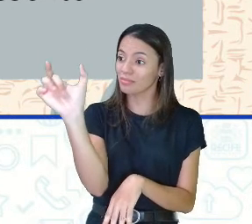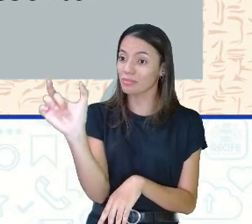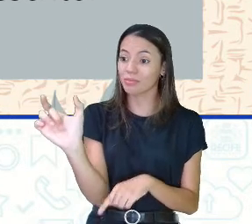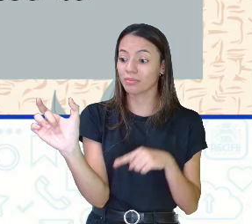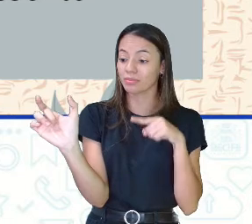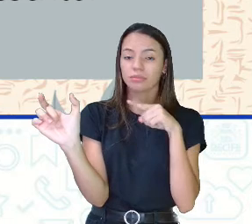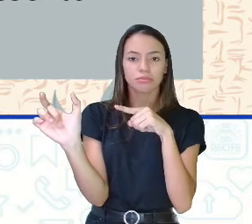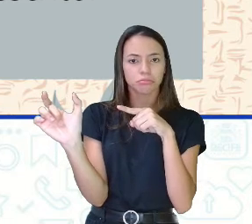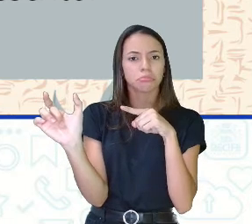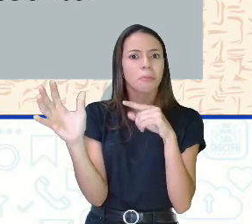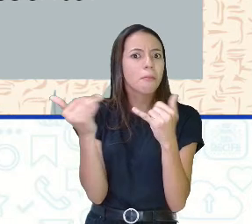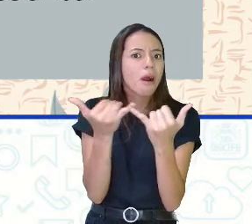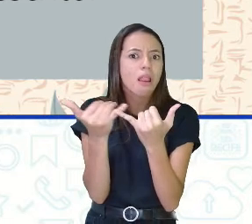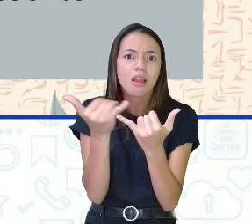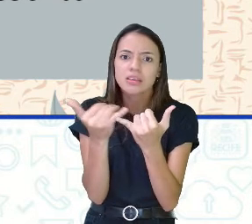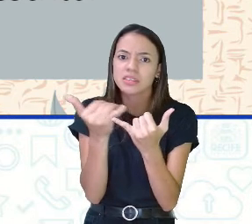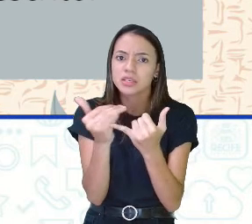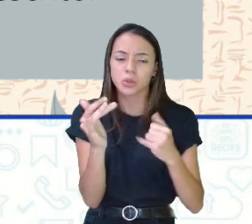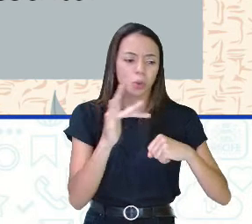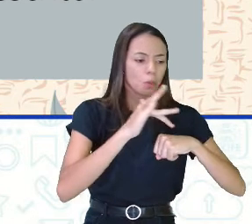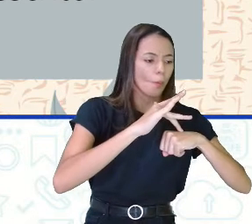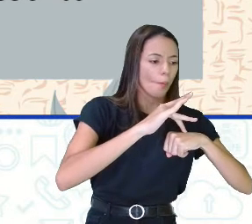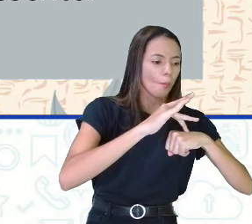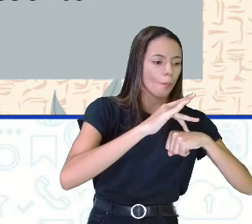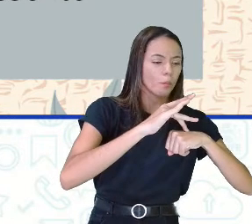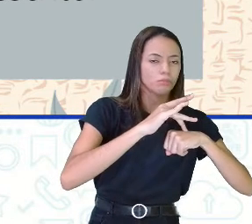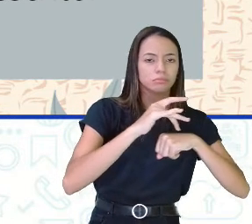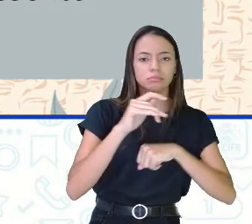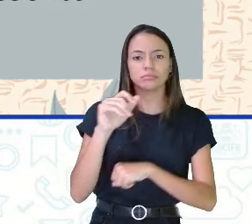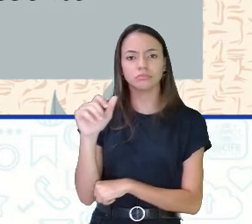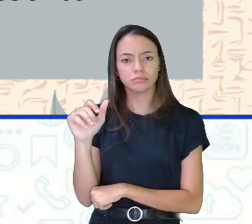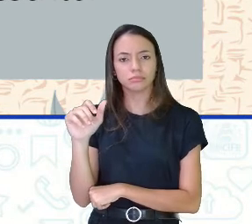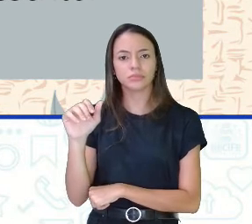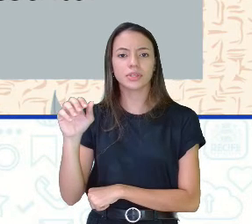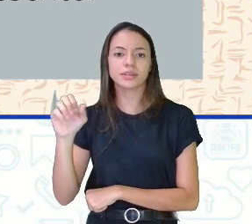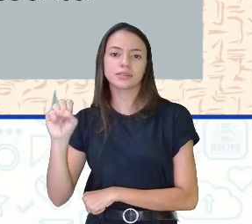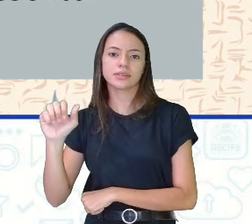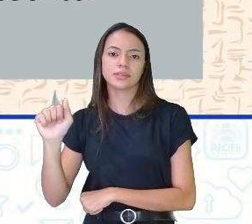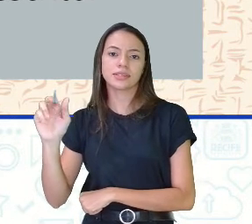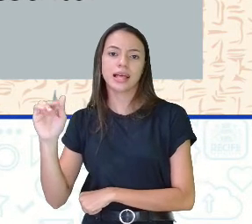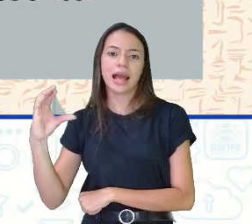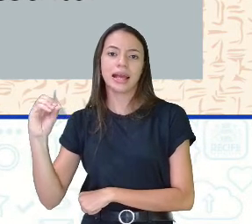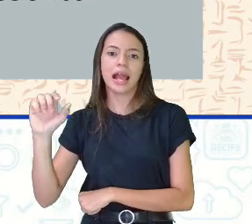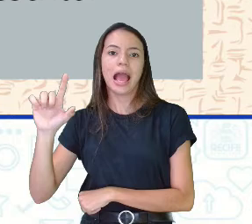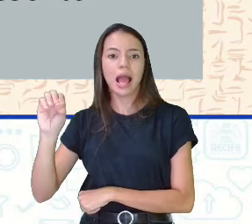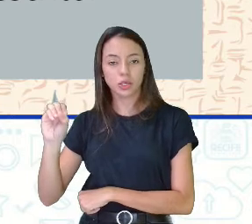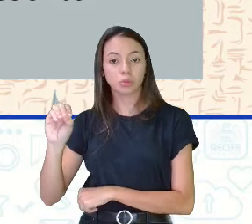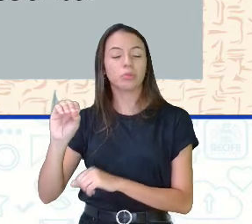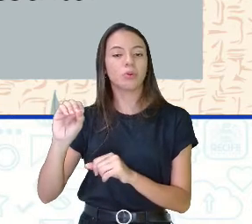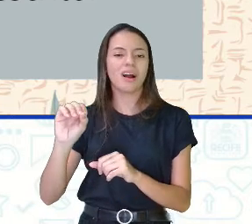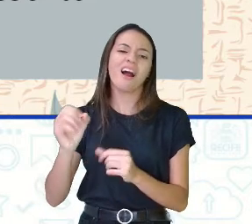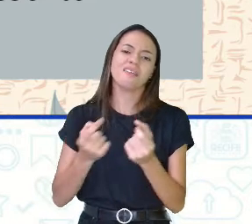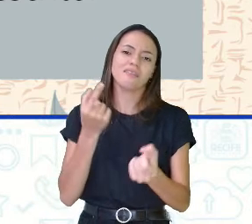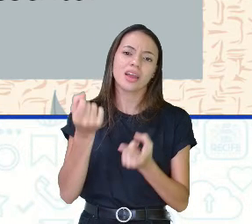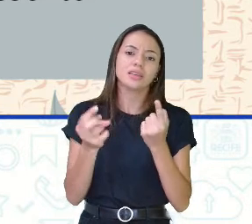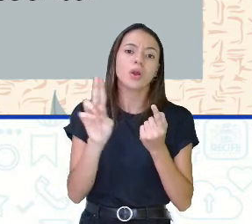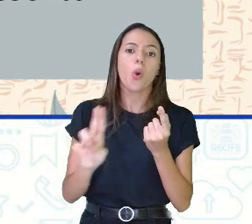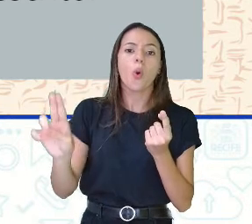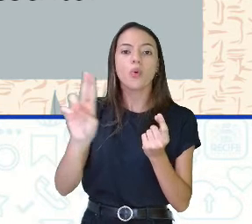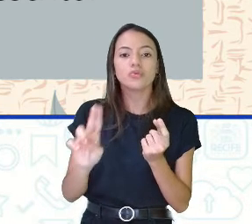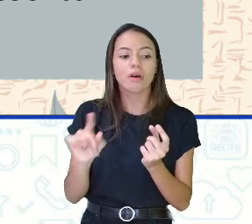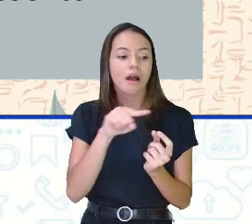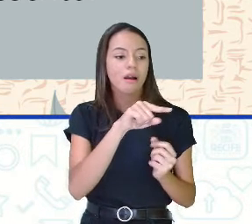e muitas vezes são empregados como sinônimos, então acontece de se usar ironia e sarcasmo